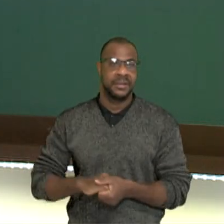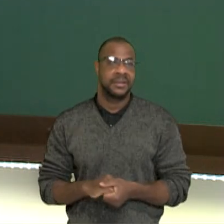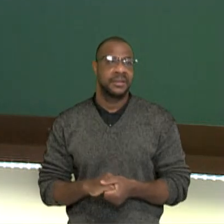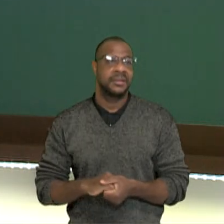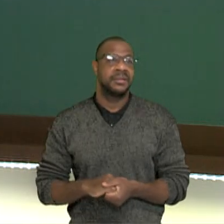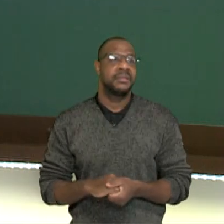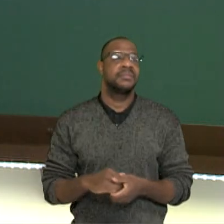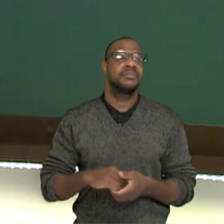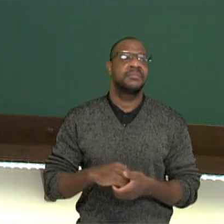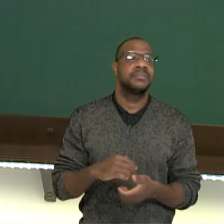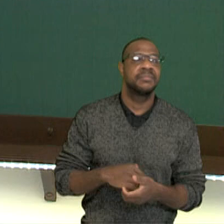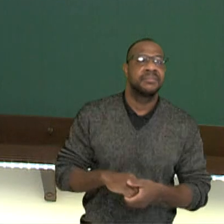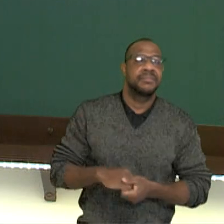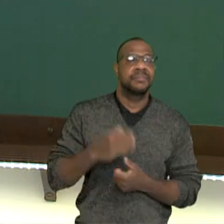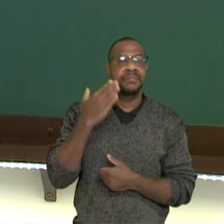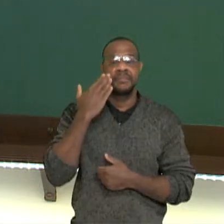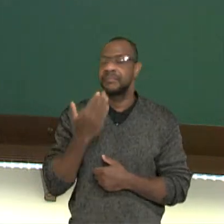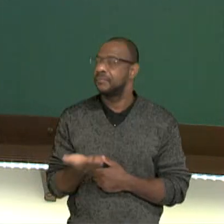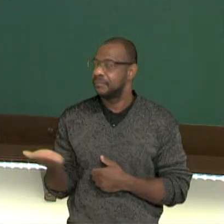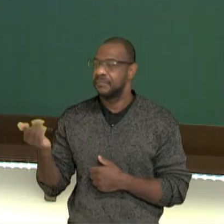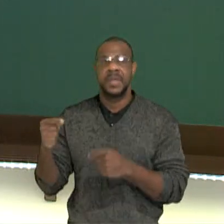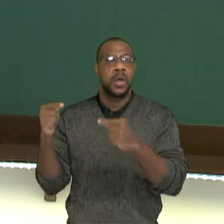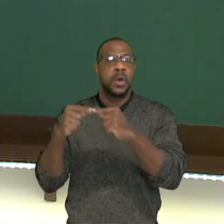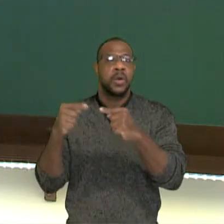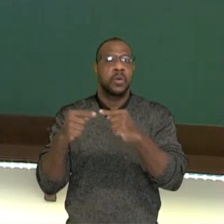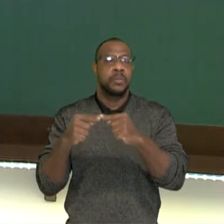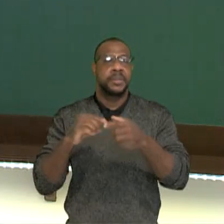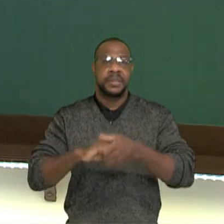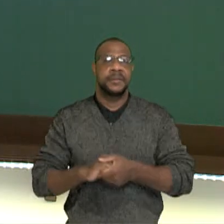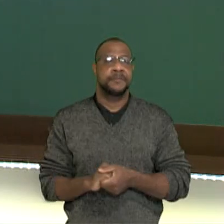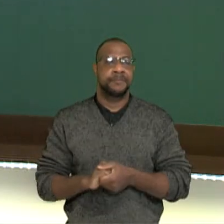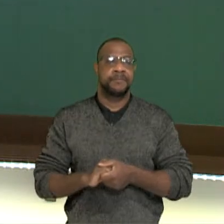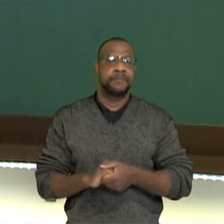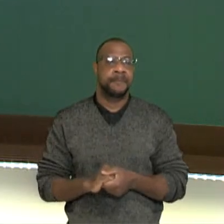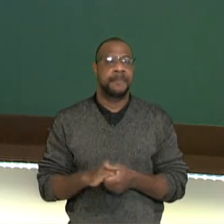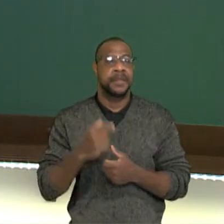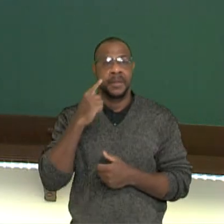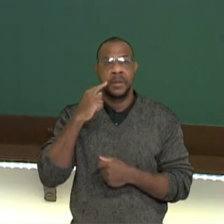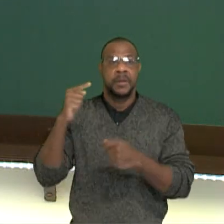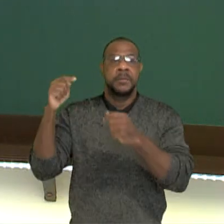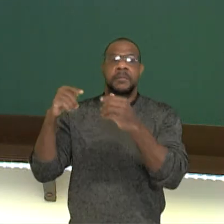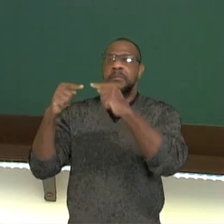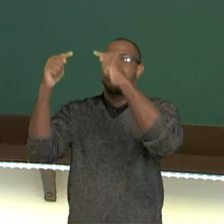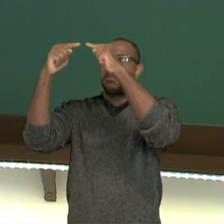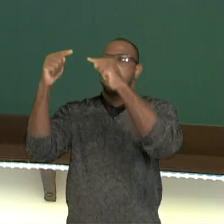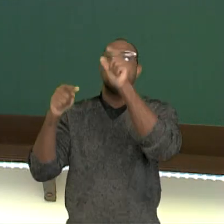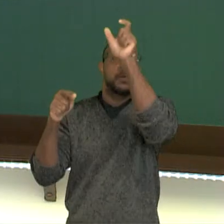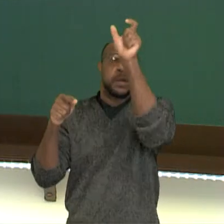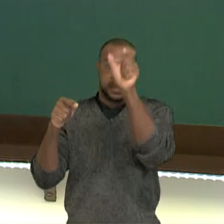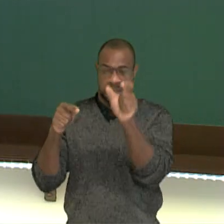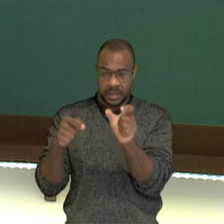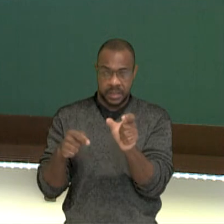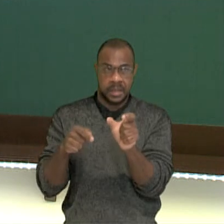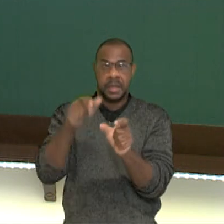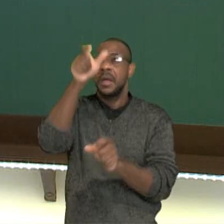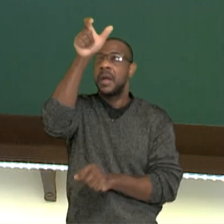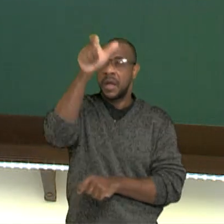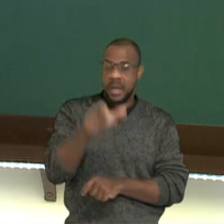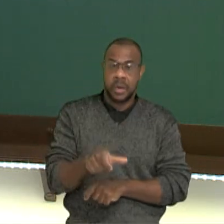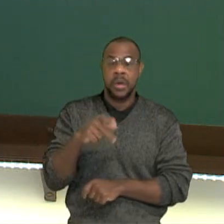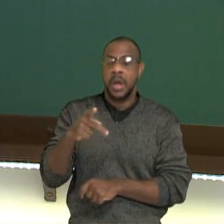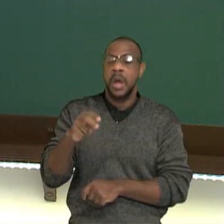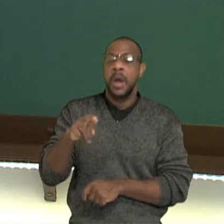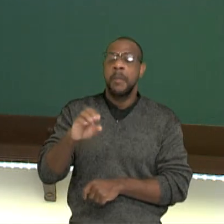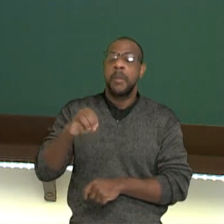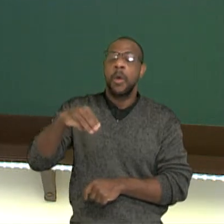Ou também, this is my name, this is his name, her name, e assim por diante. Observem que sempre nós